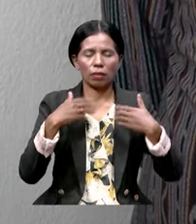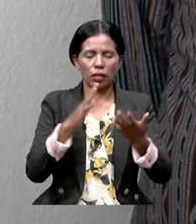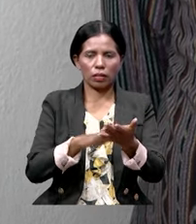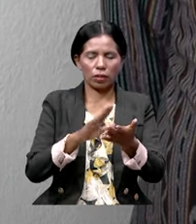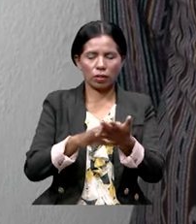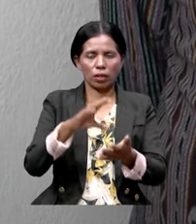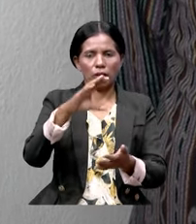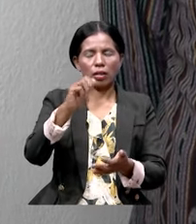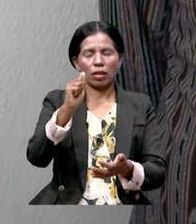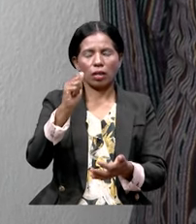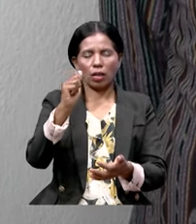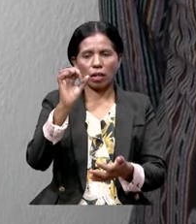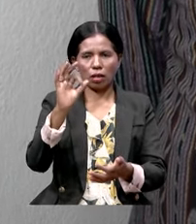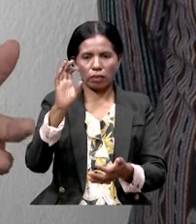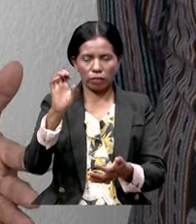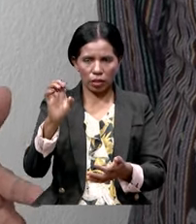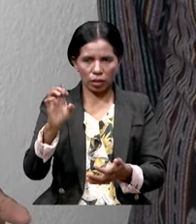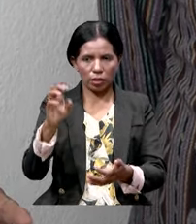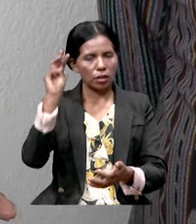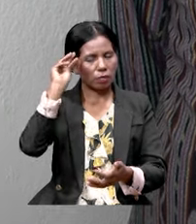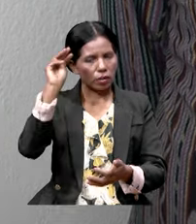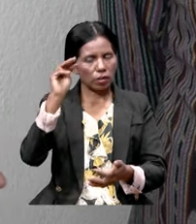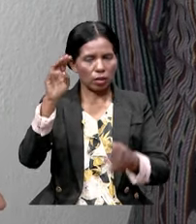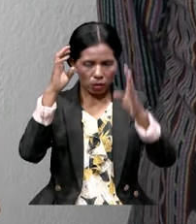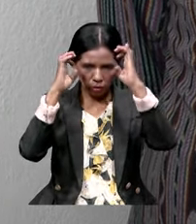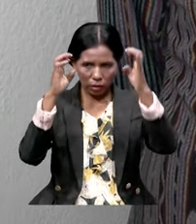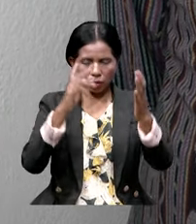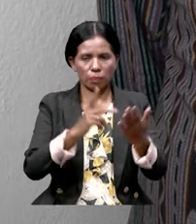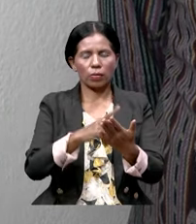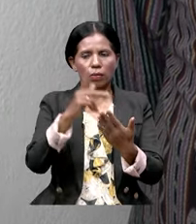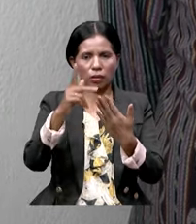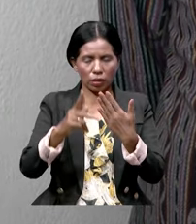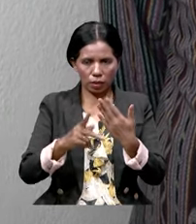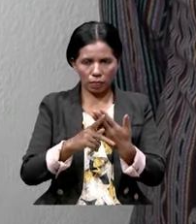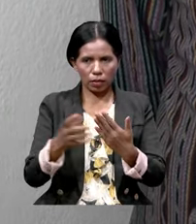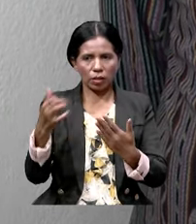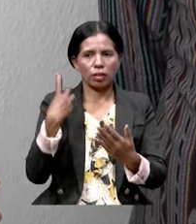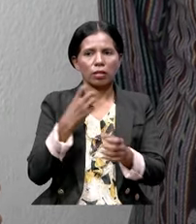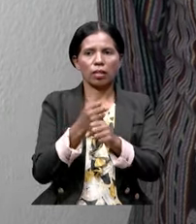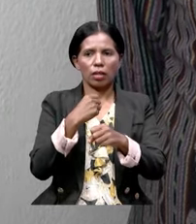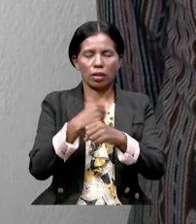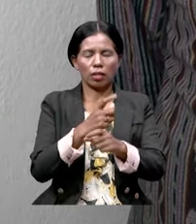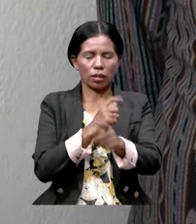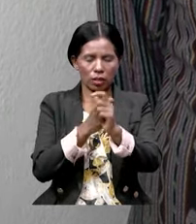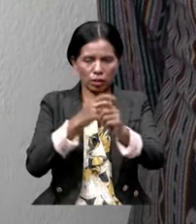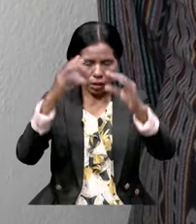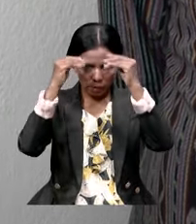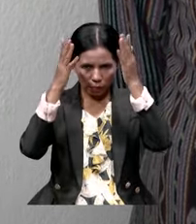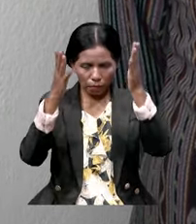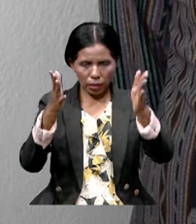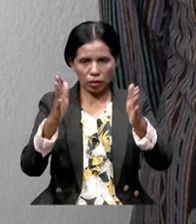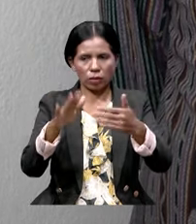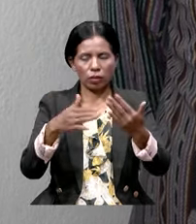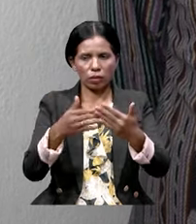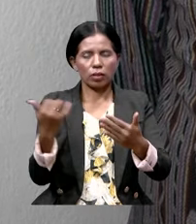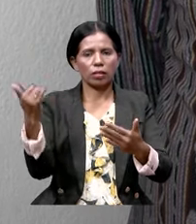mos ia ministério de educação mos ia programa pro português ne bem mag ita halotiona teste ba professores sira sira ho